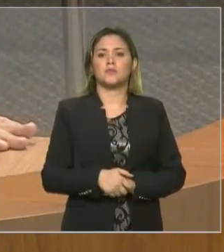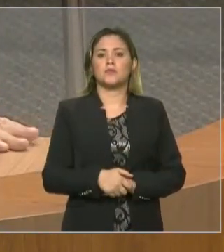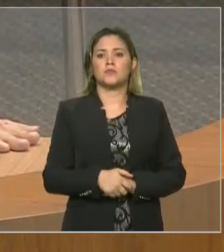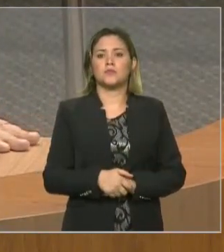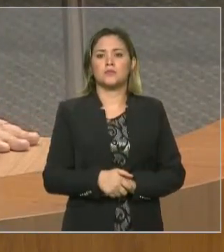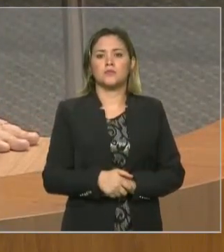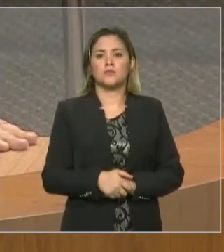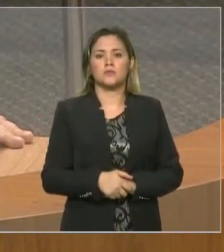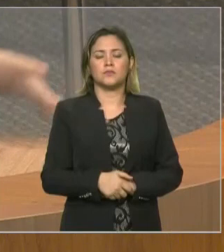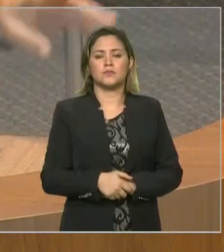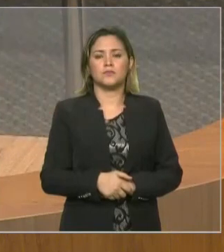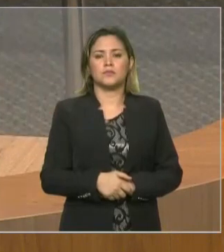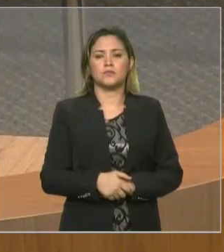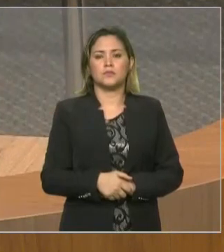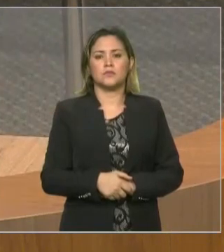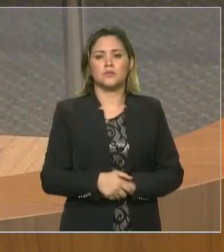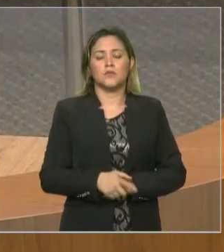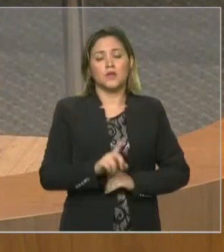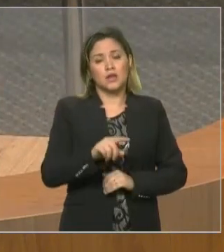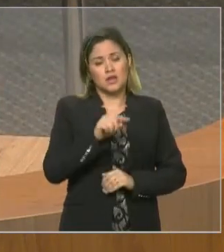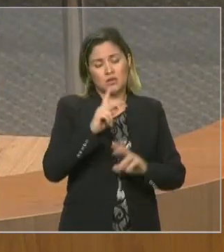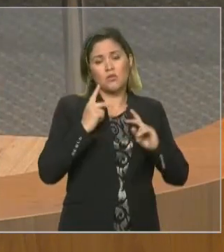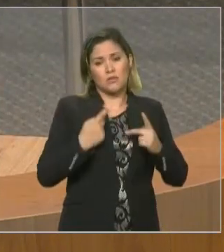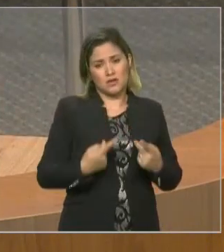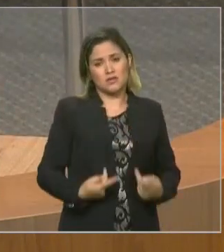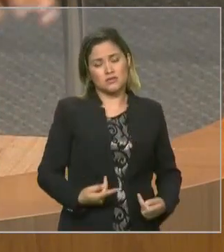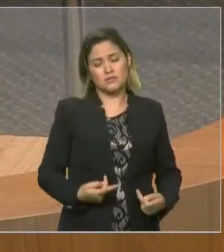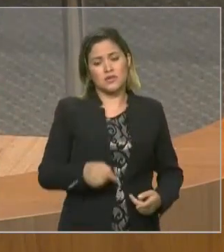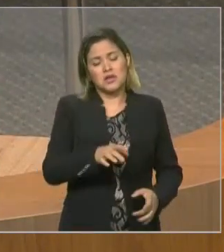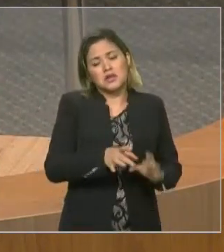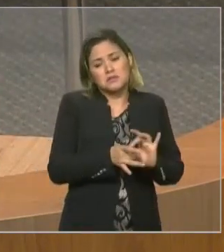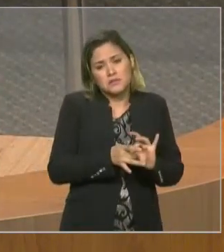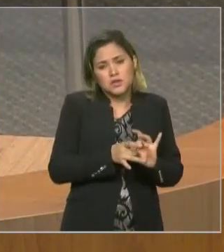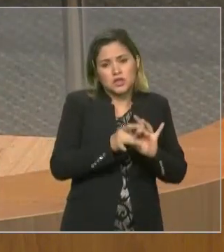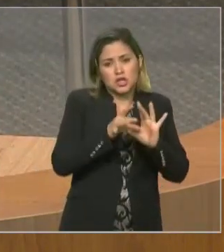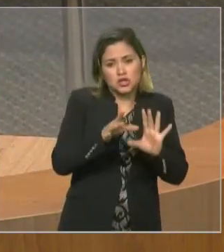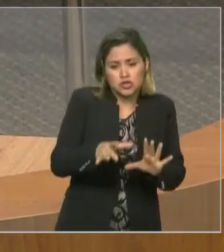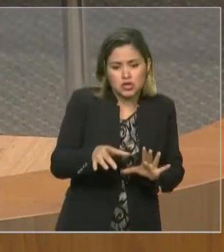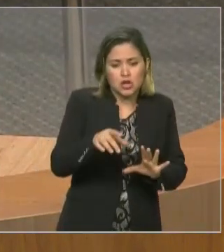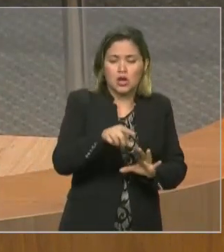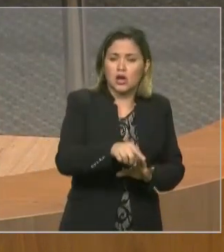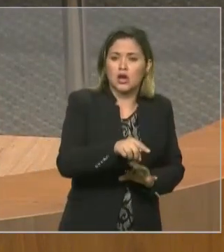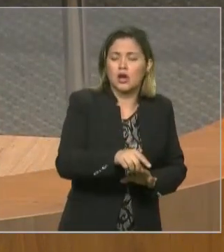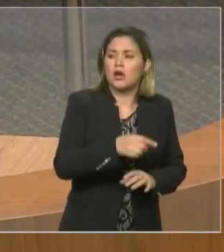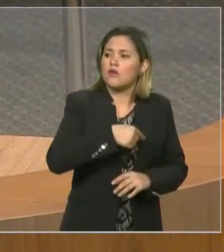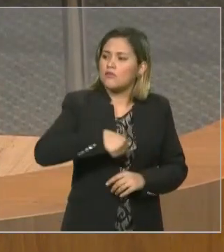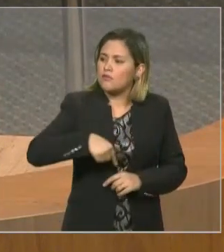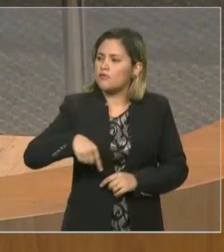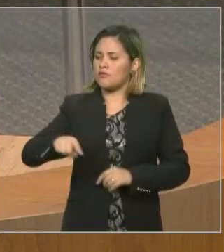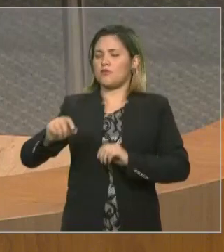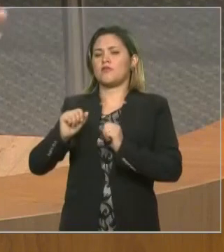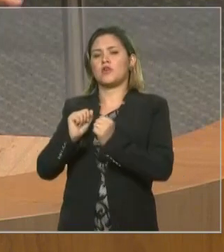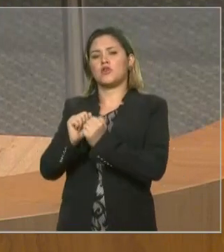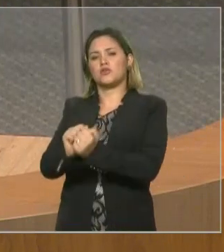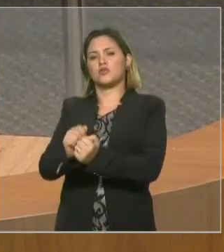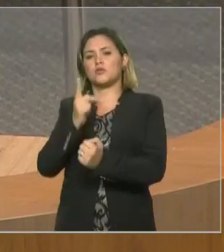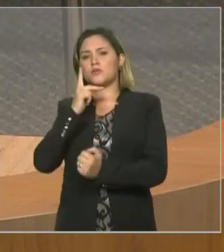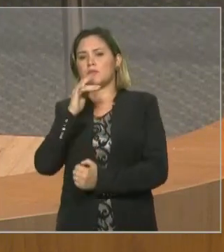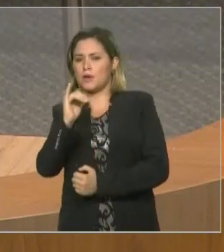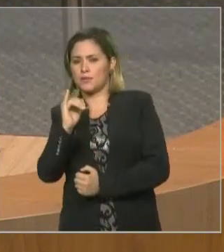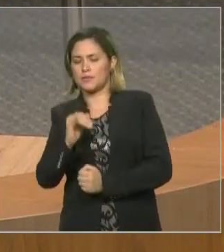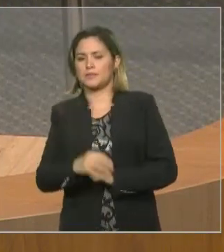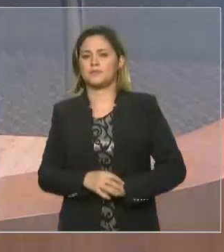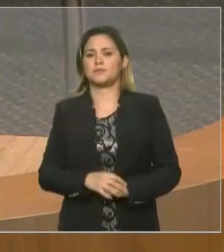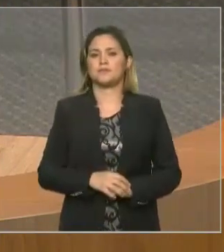mas eram também humanos, deixou o guerreiro voltar. E o pai,